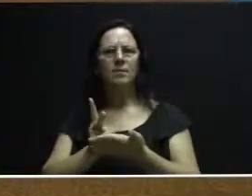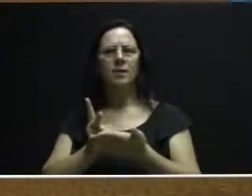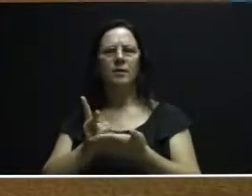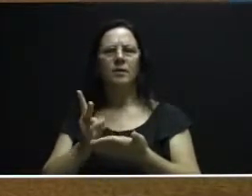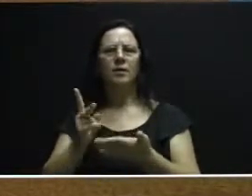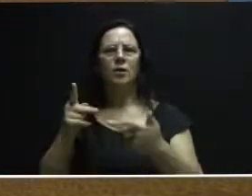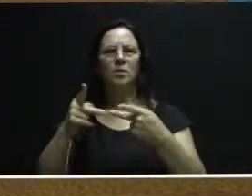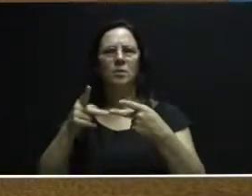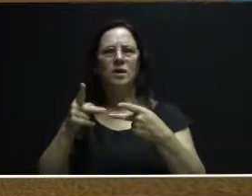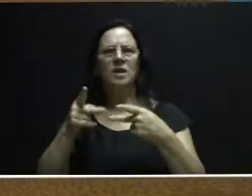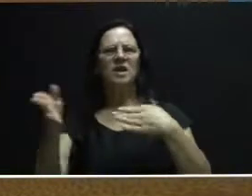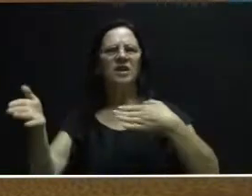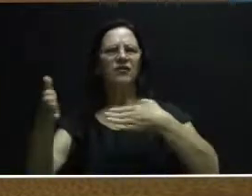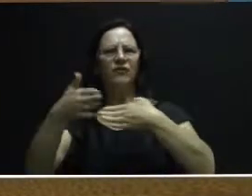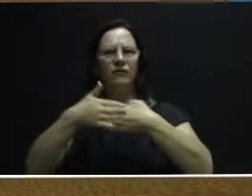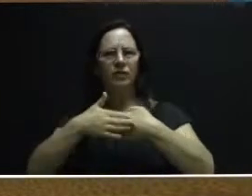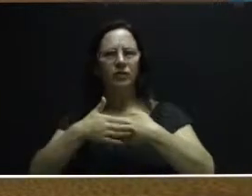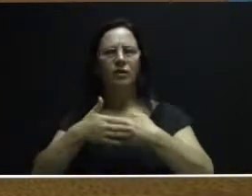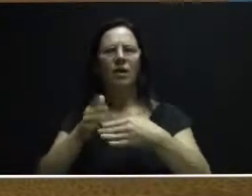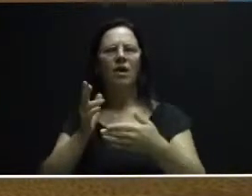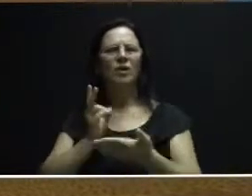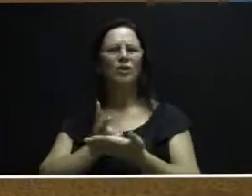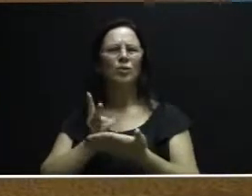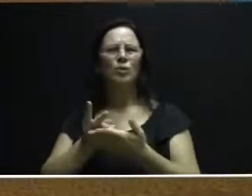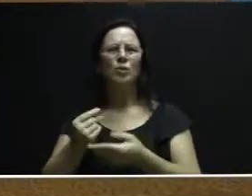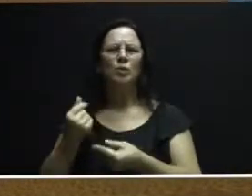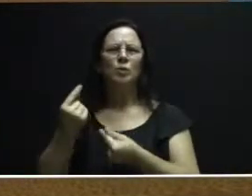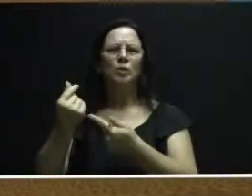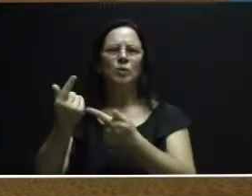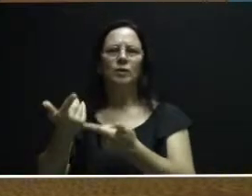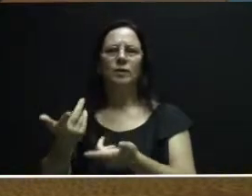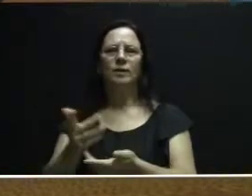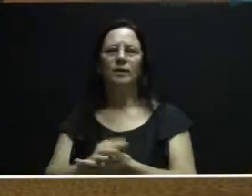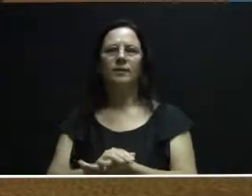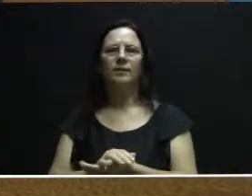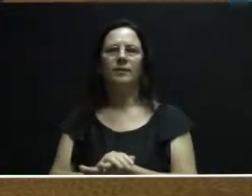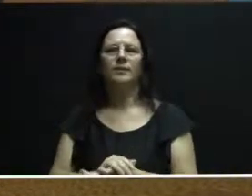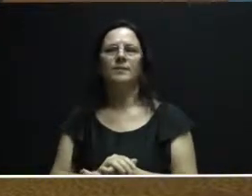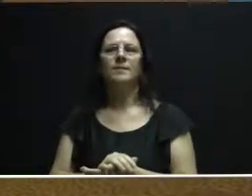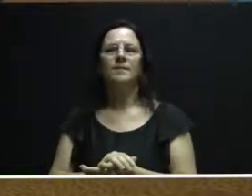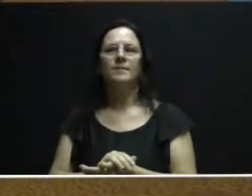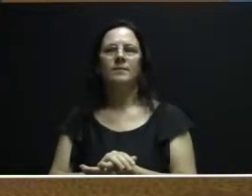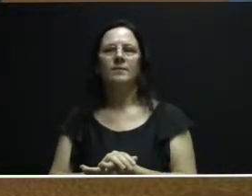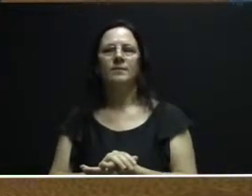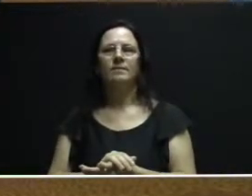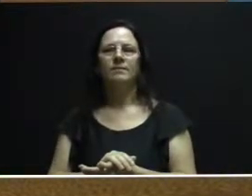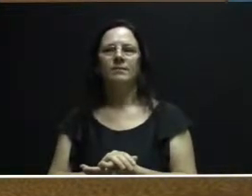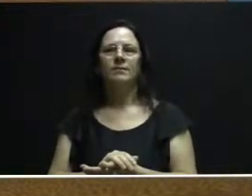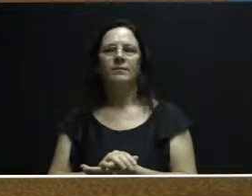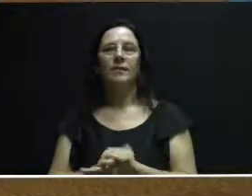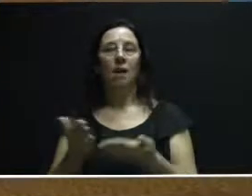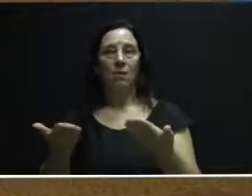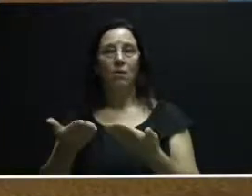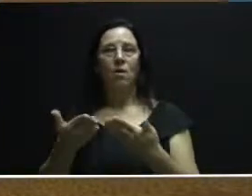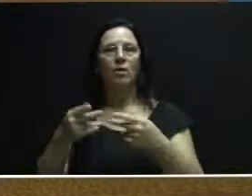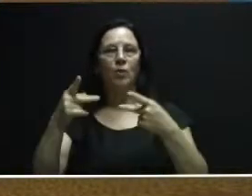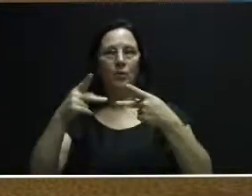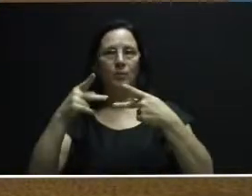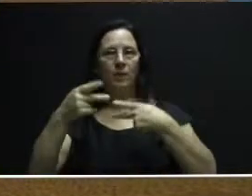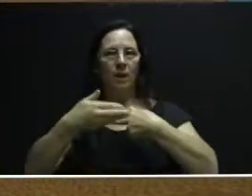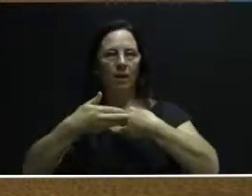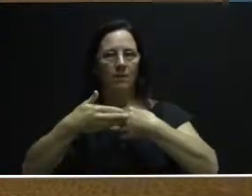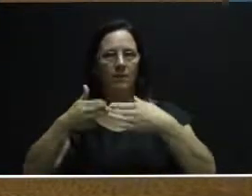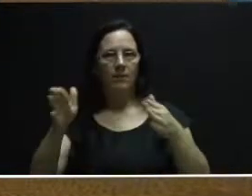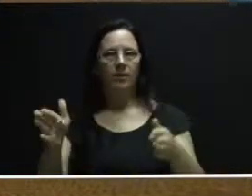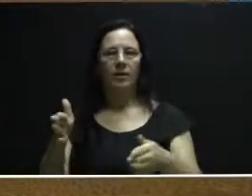também sem o PITA para atividades, conseguiram liberar pouco tempo. Então,